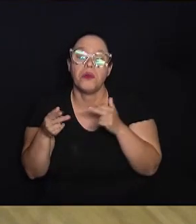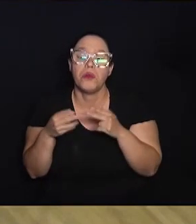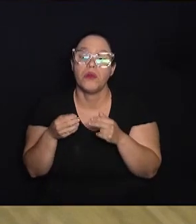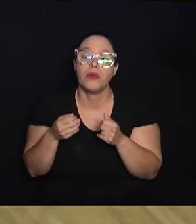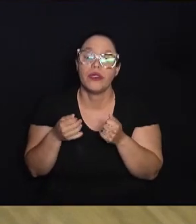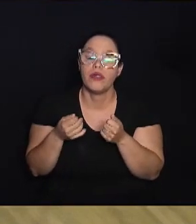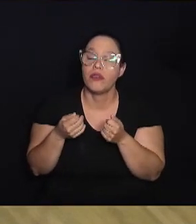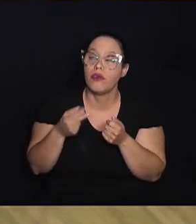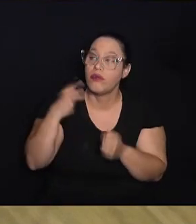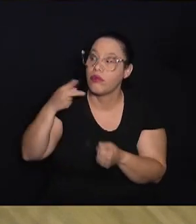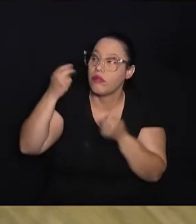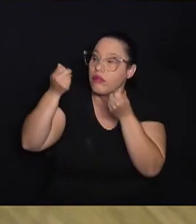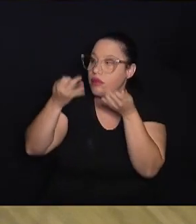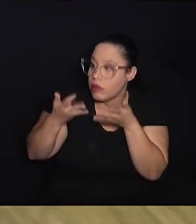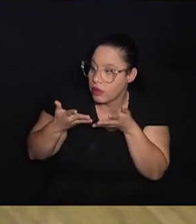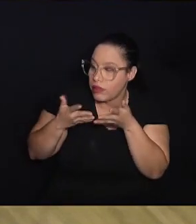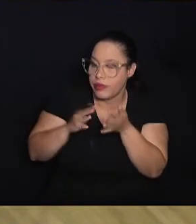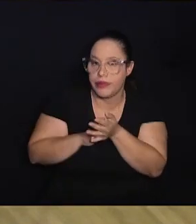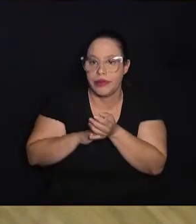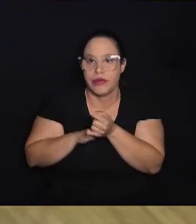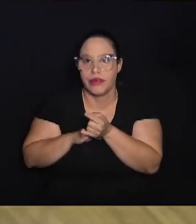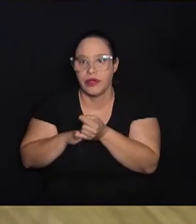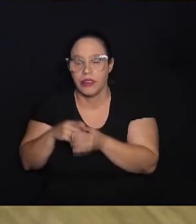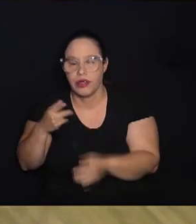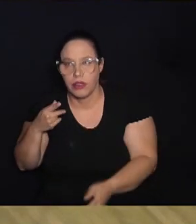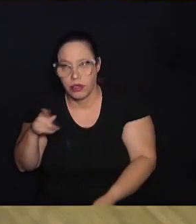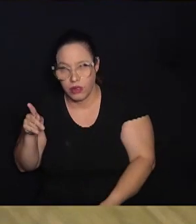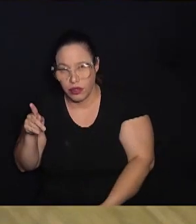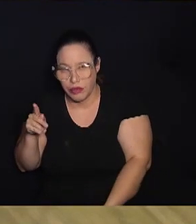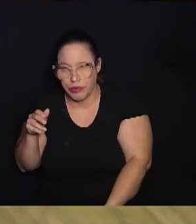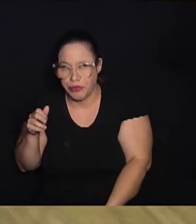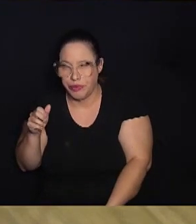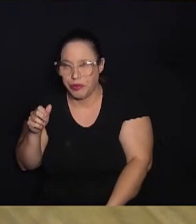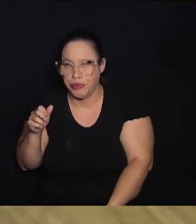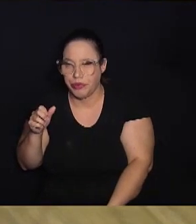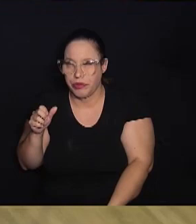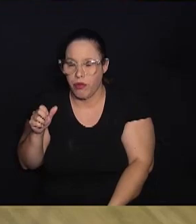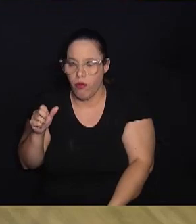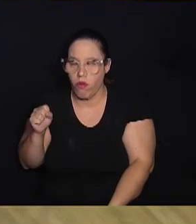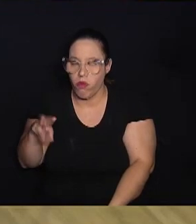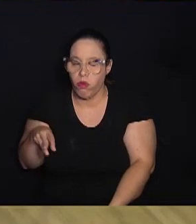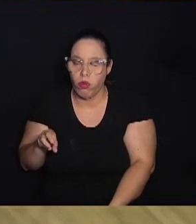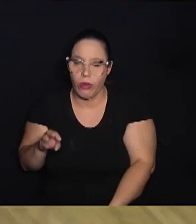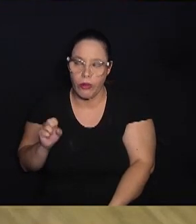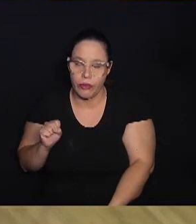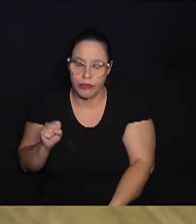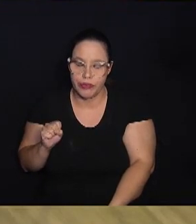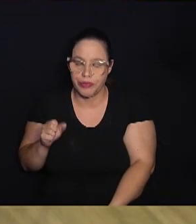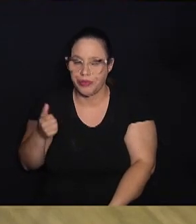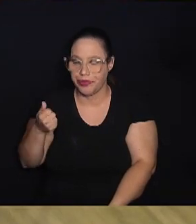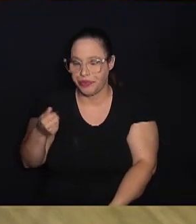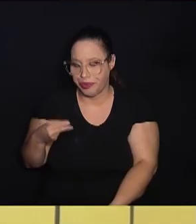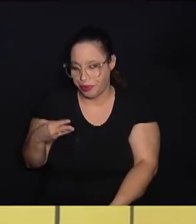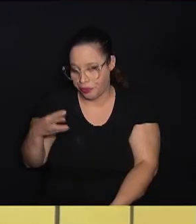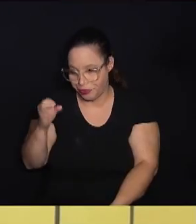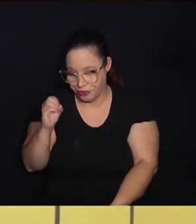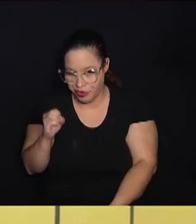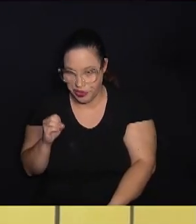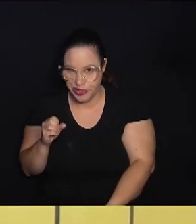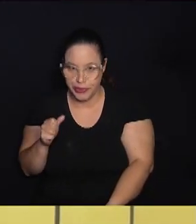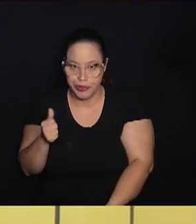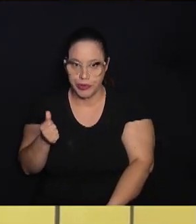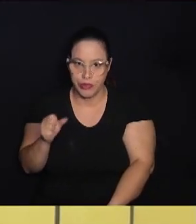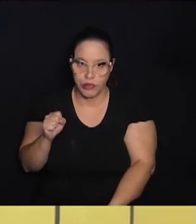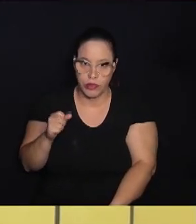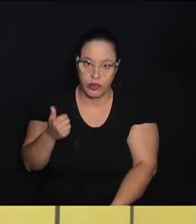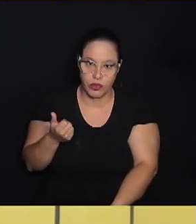gente então então na verdade foi lá nos anos 30 né e o Brasil tem muita coisa com nove muito engraçada 1869 primeiro